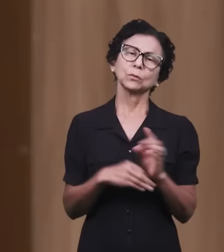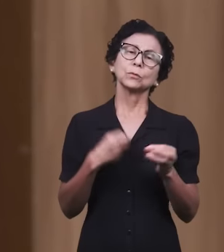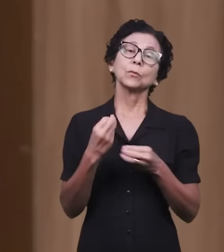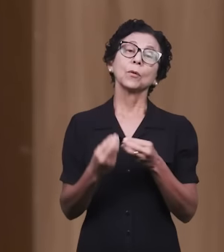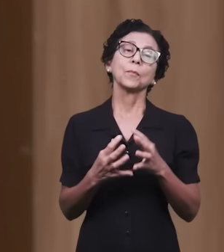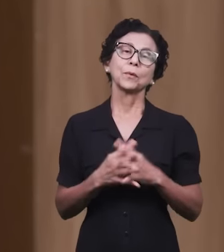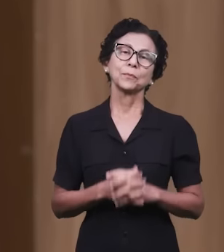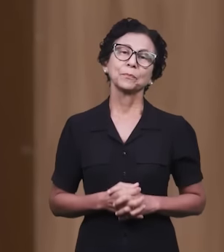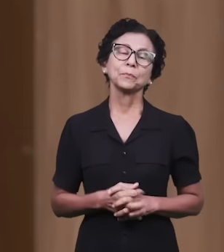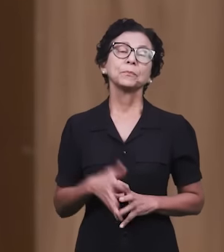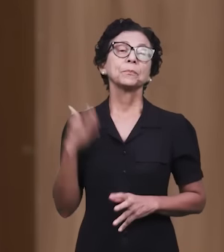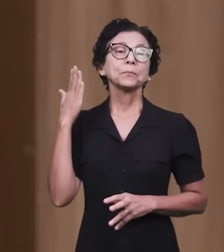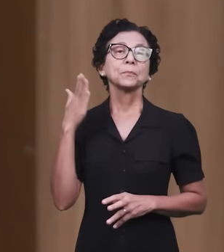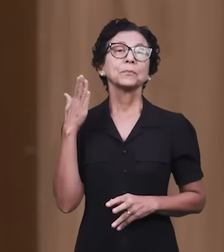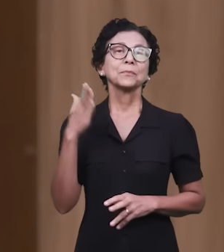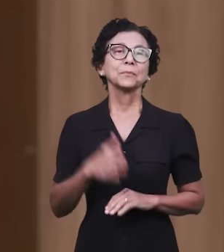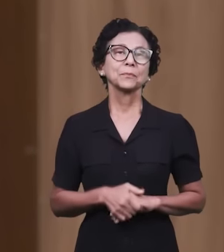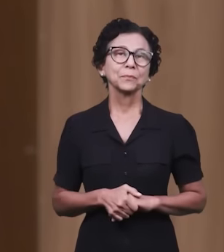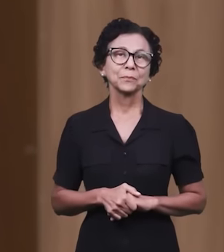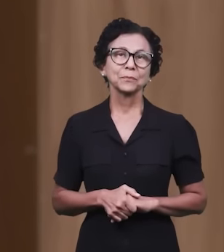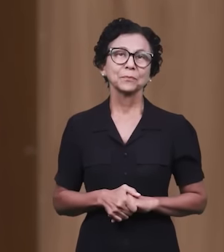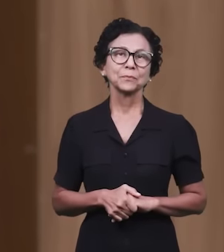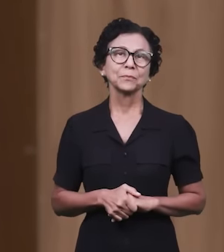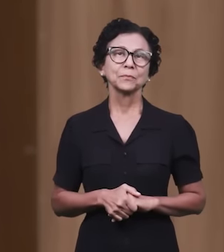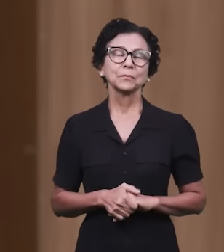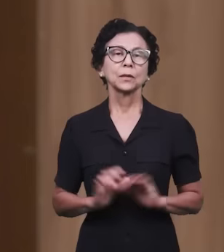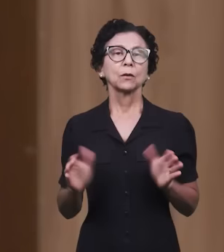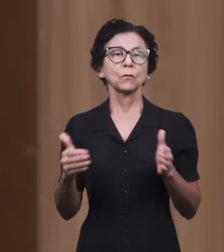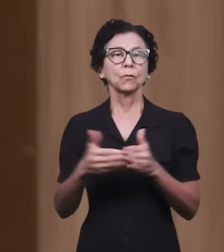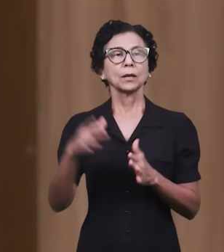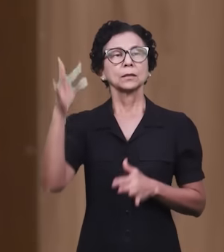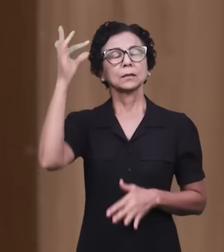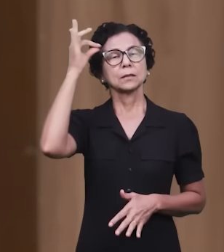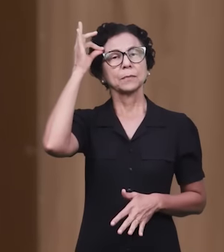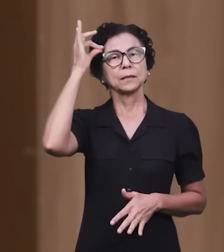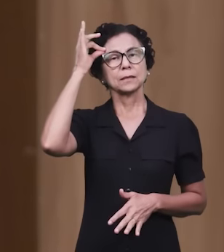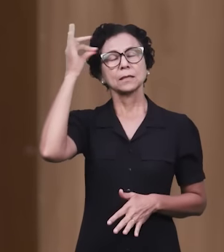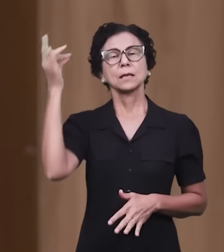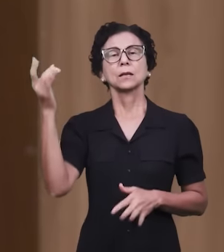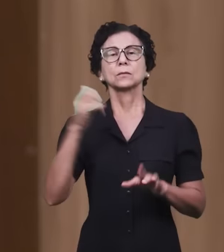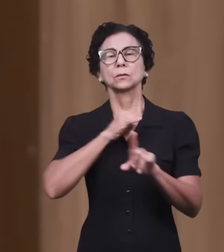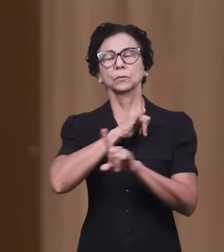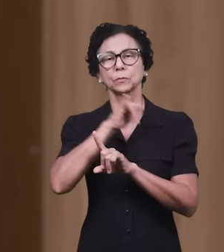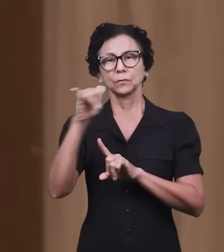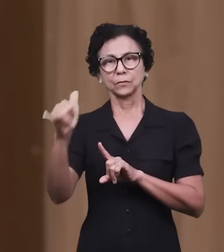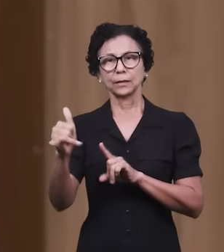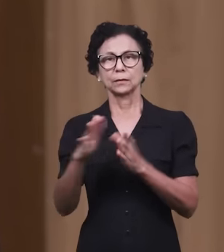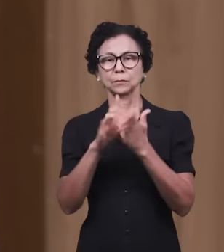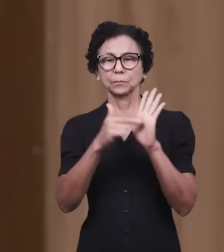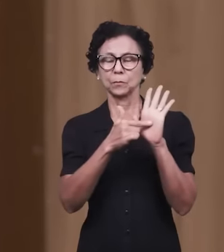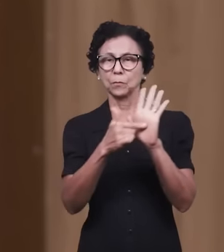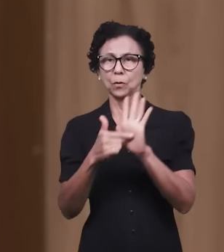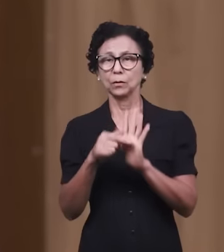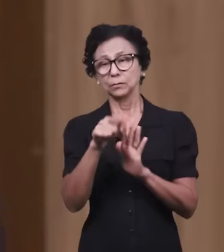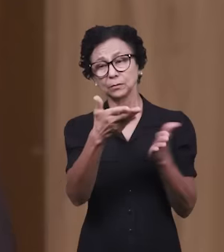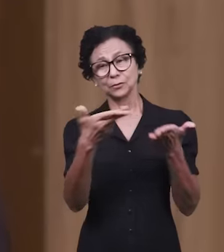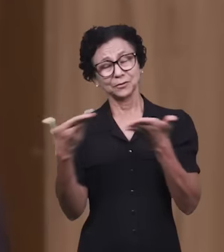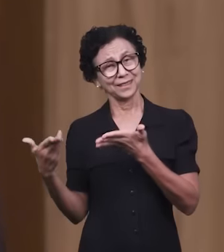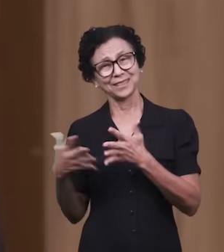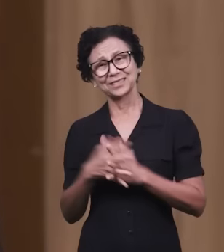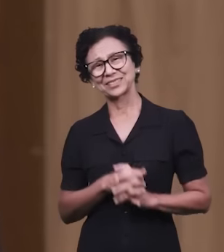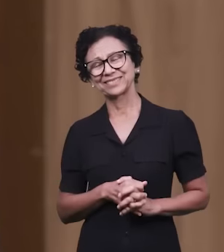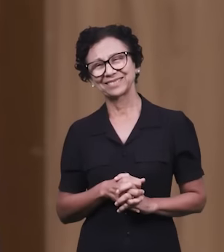mensagem que é entregue. E o nosso envolvimento espiritual daquilo que é profético, aquilo que é da palavra do Senhor. E você está convidado.